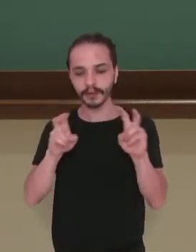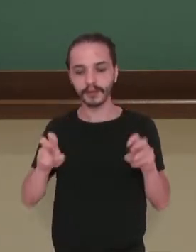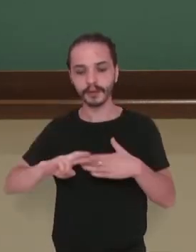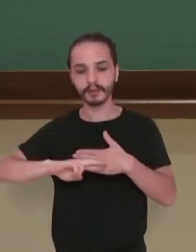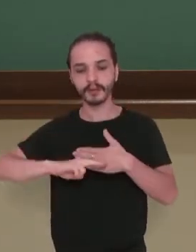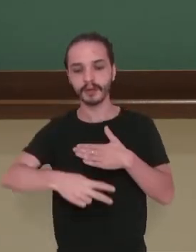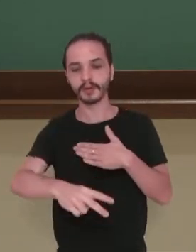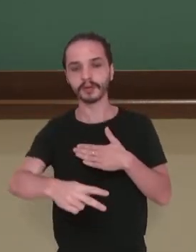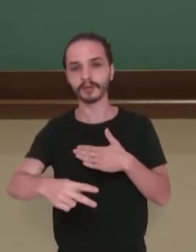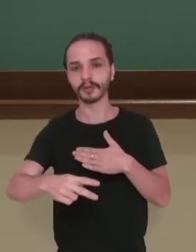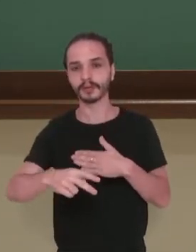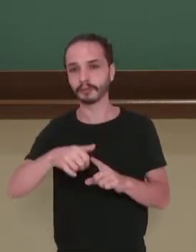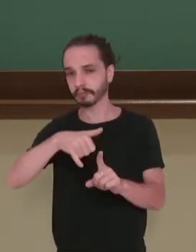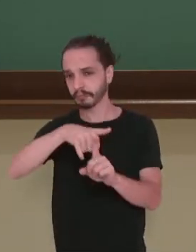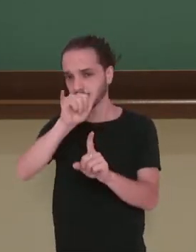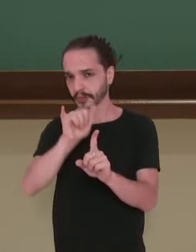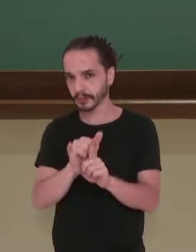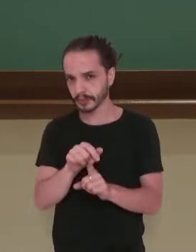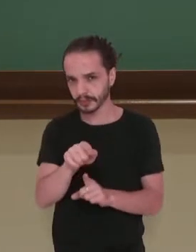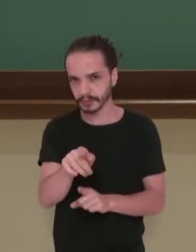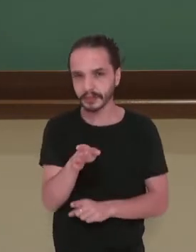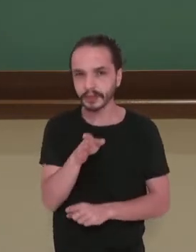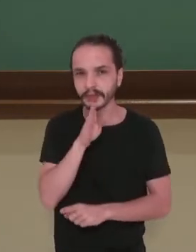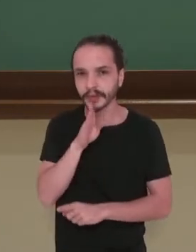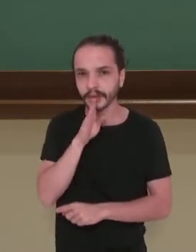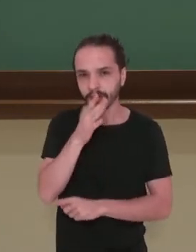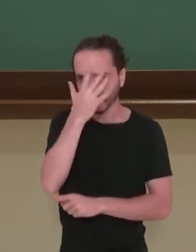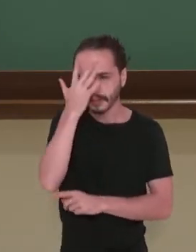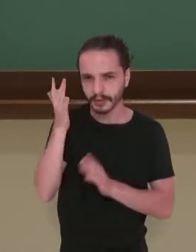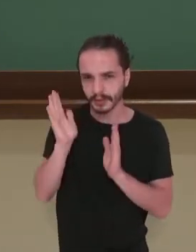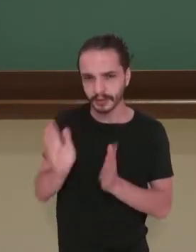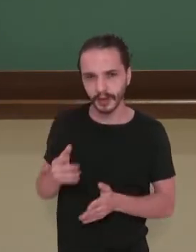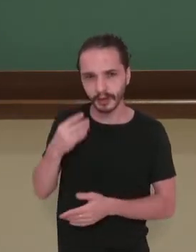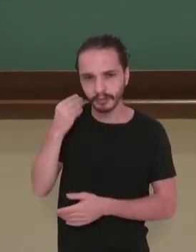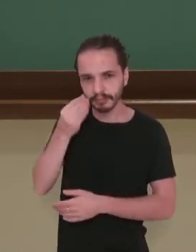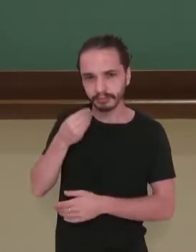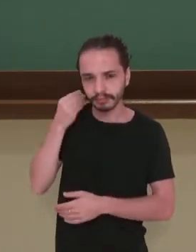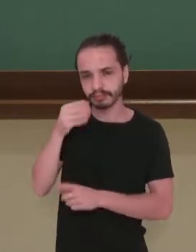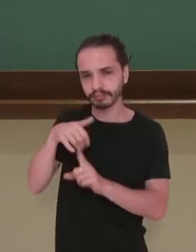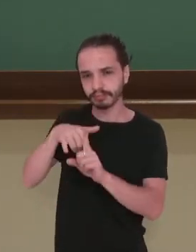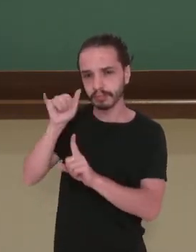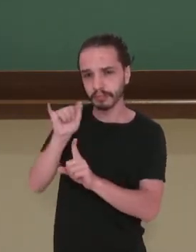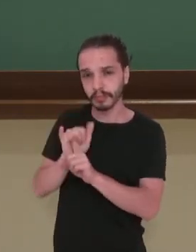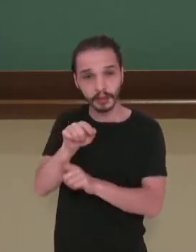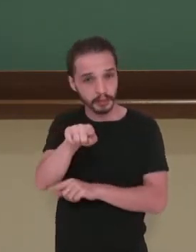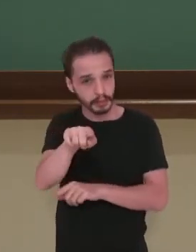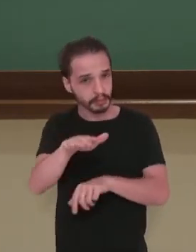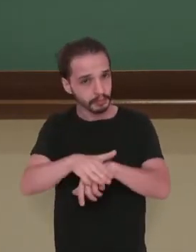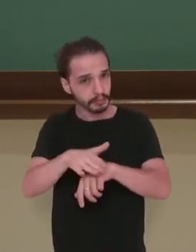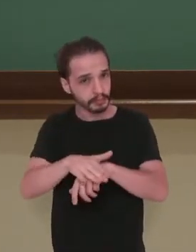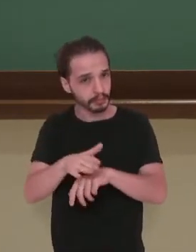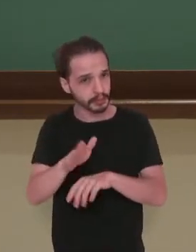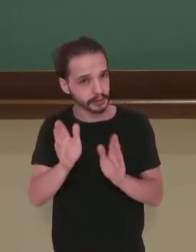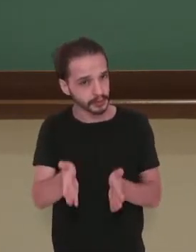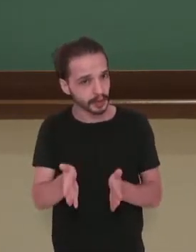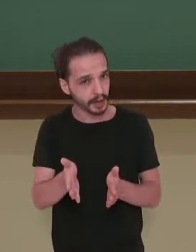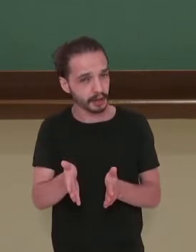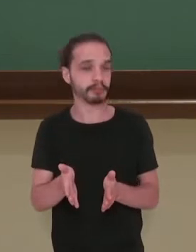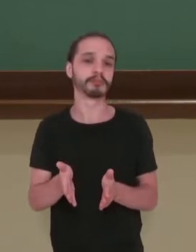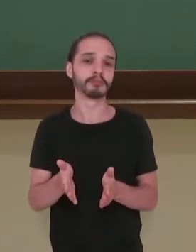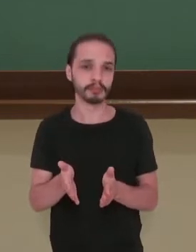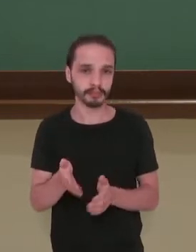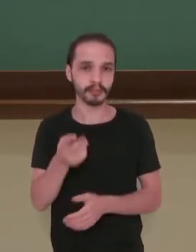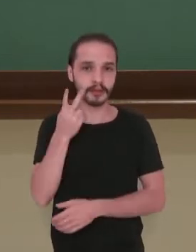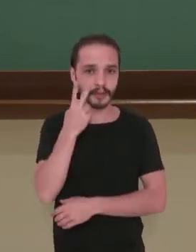bullying? Será que você conhece alguém que passou por isso? Ou mesmo você? Veja, essas